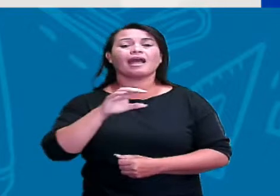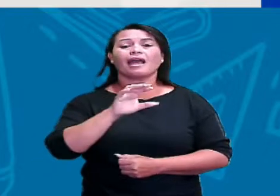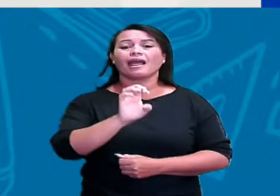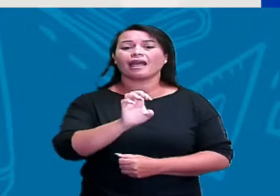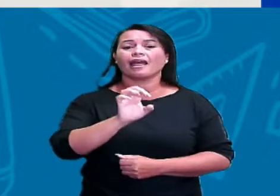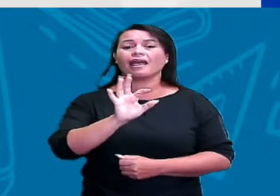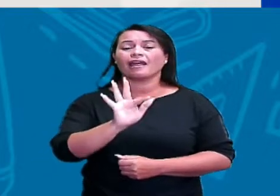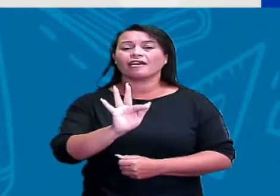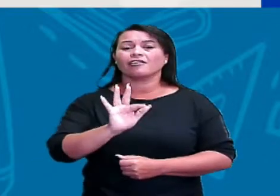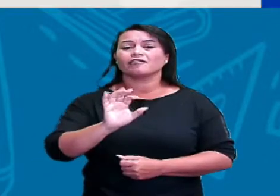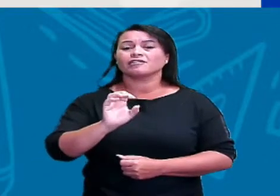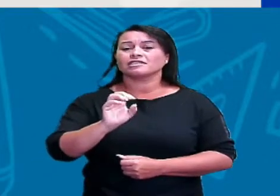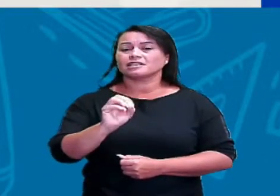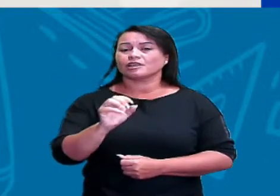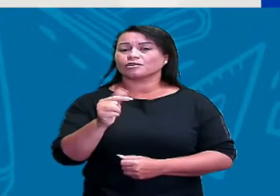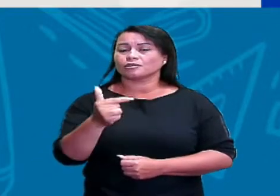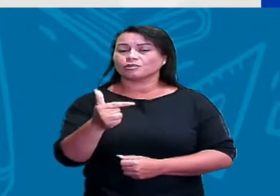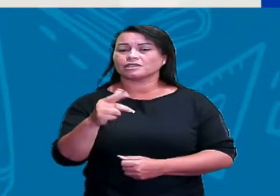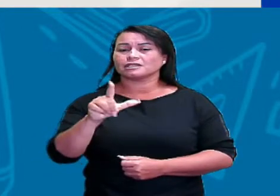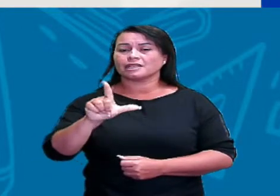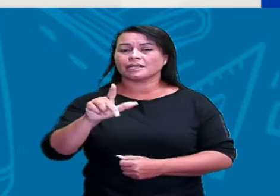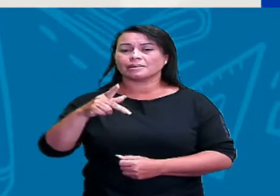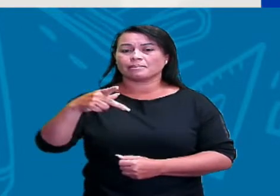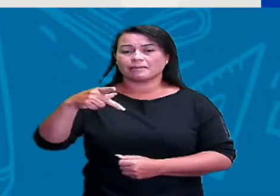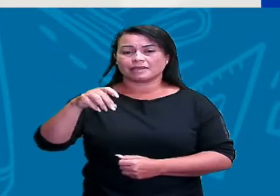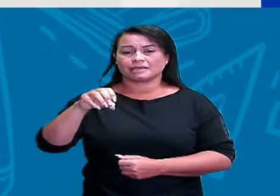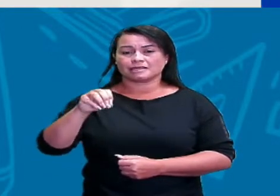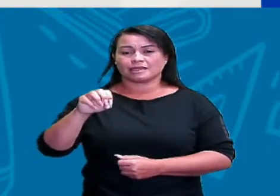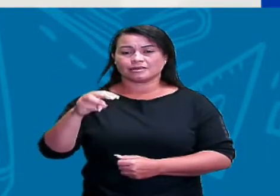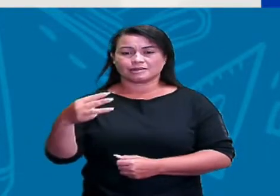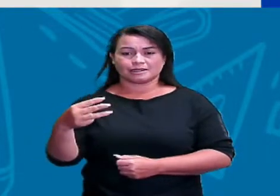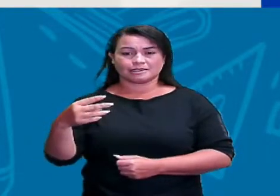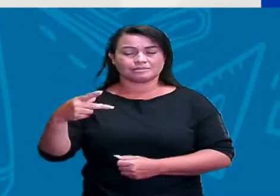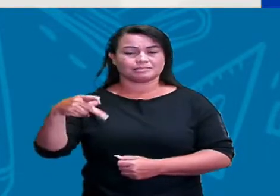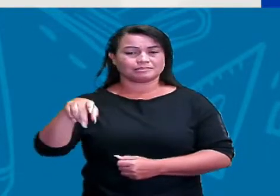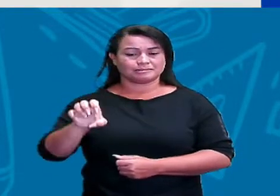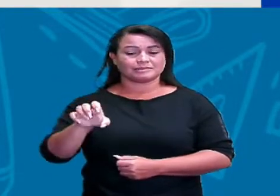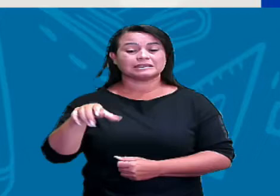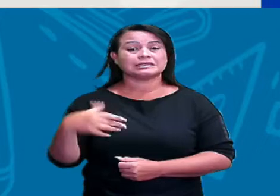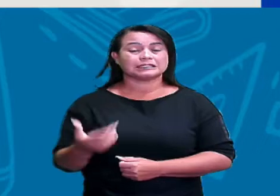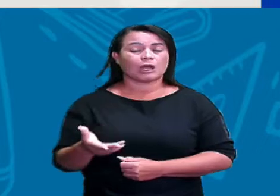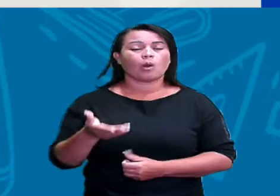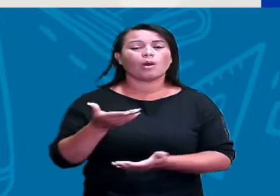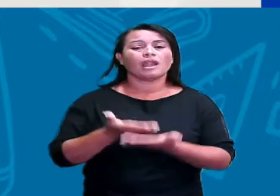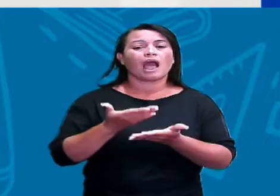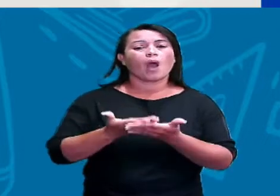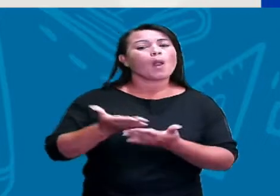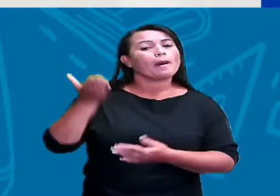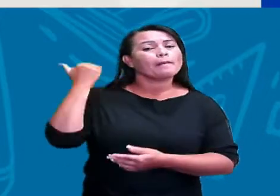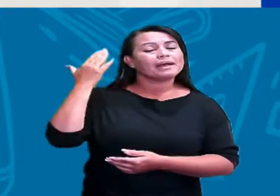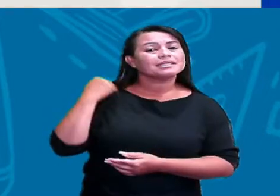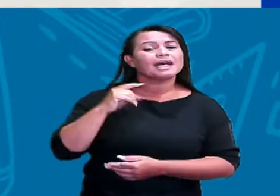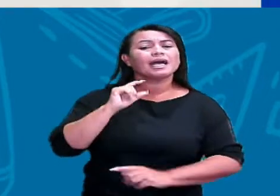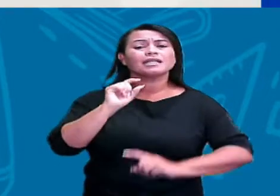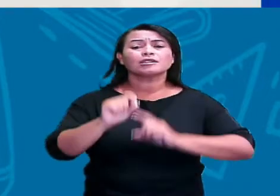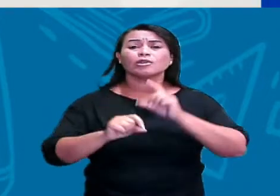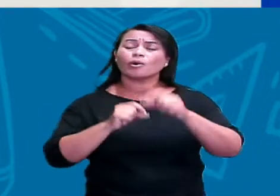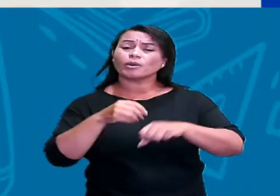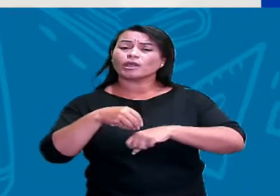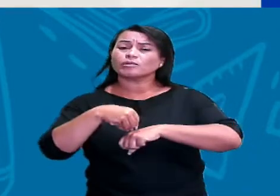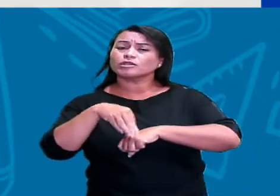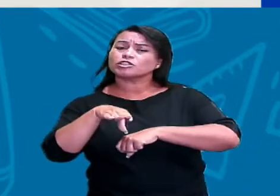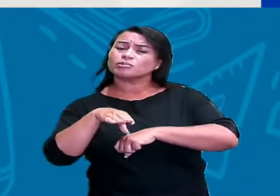EF02, LP03PE. Então vamos lá. Na aula passada, eu deixei para